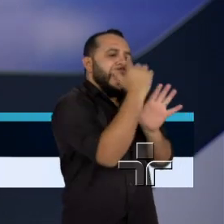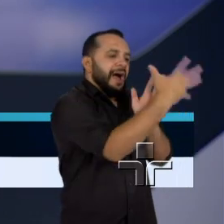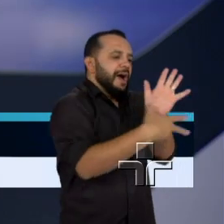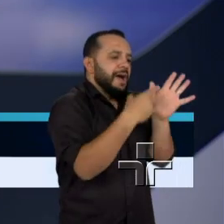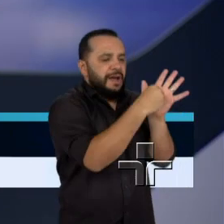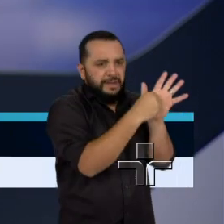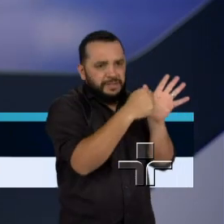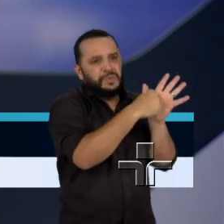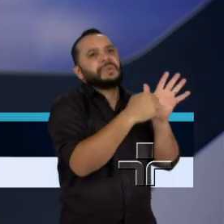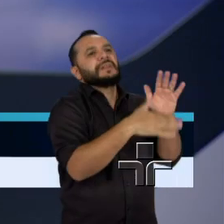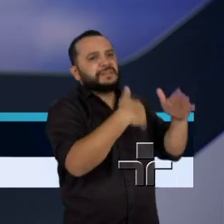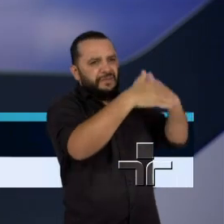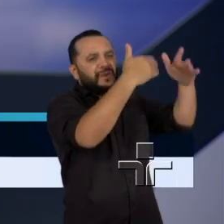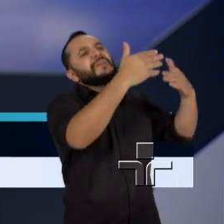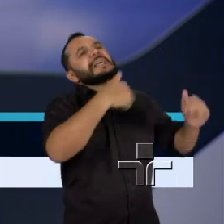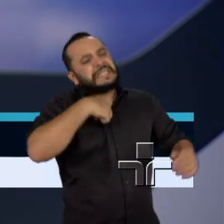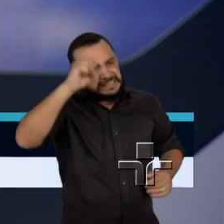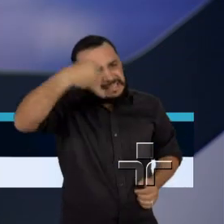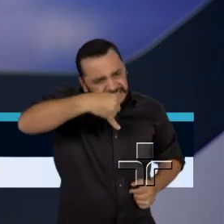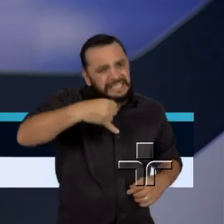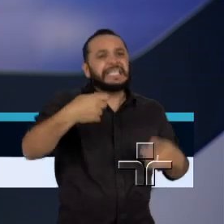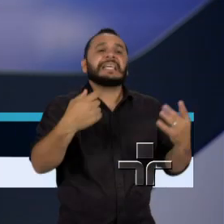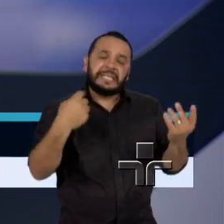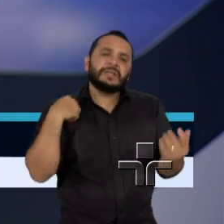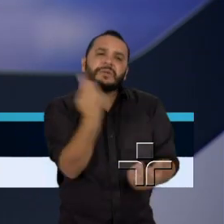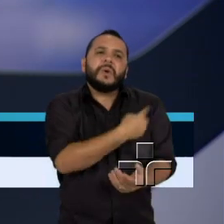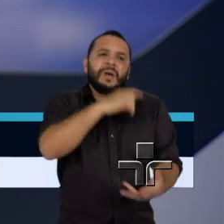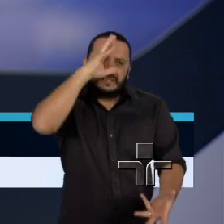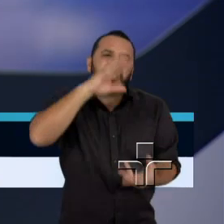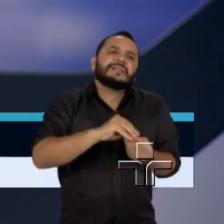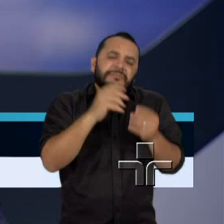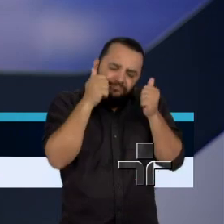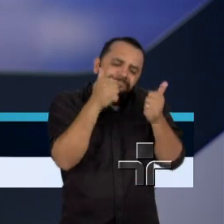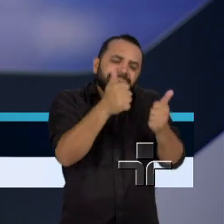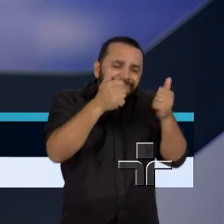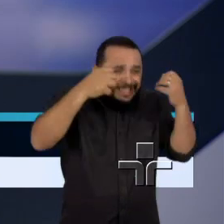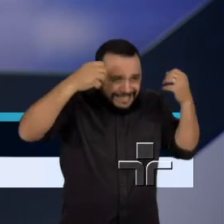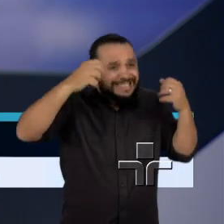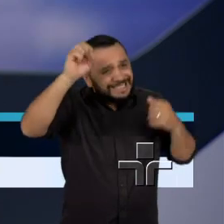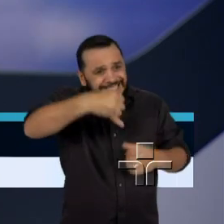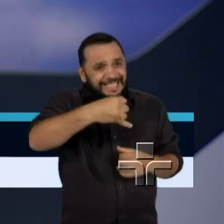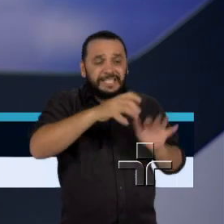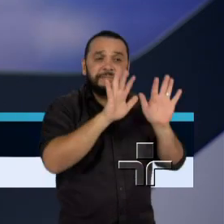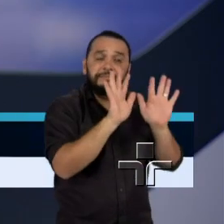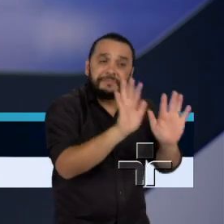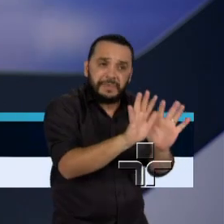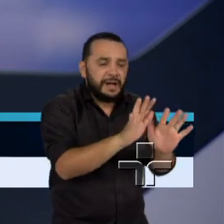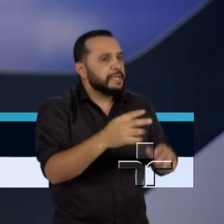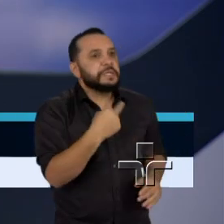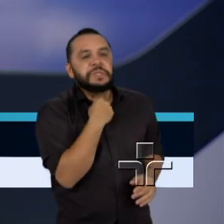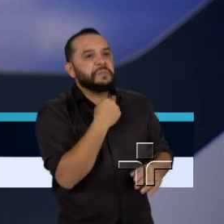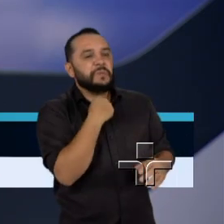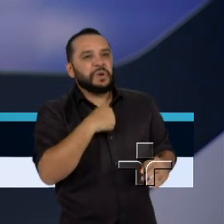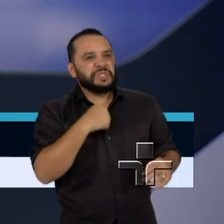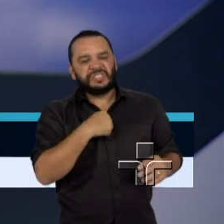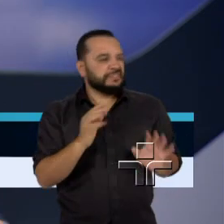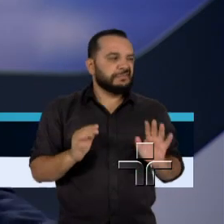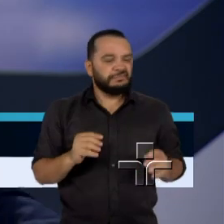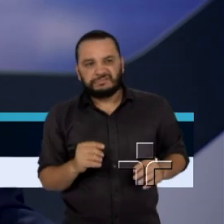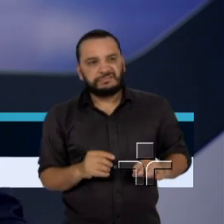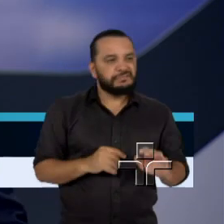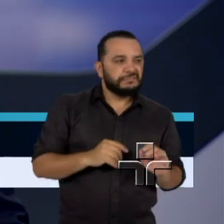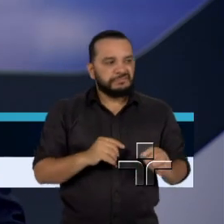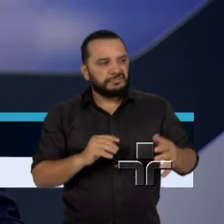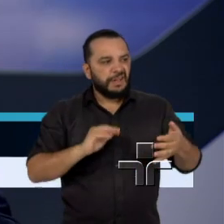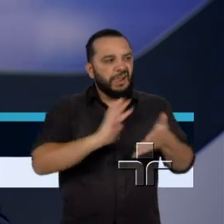há um elemento aí que a gente tem que compreender. Agora, não dá para simplesmente colocar como oposição a ideia